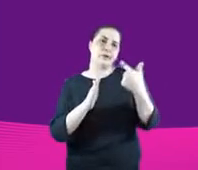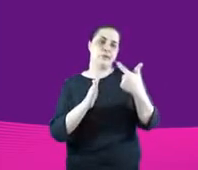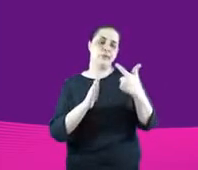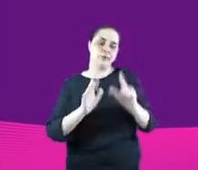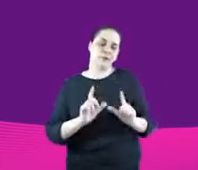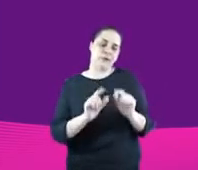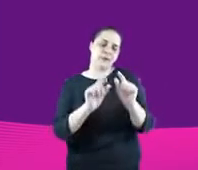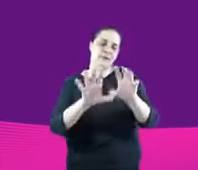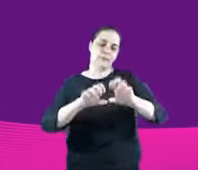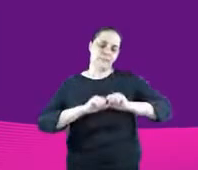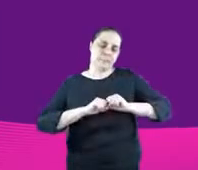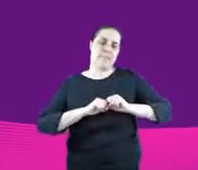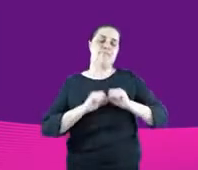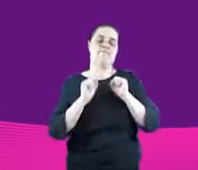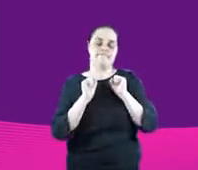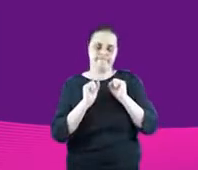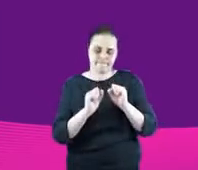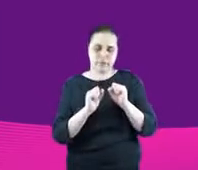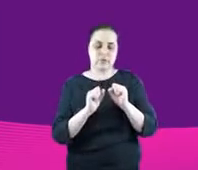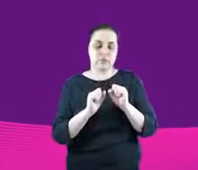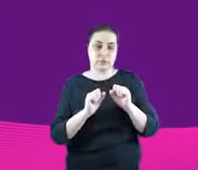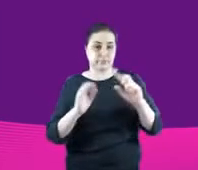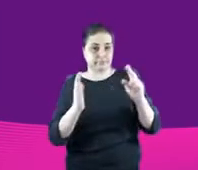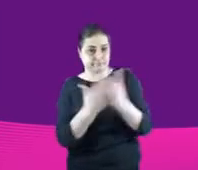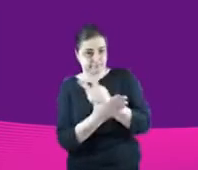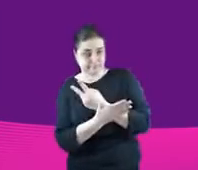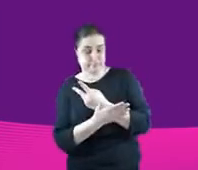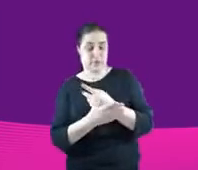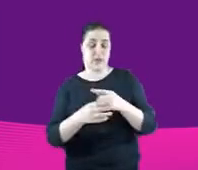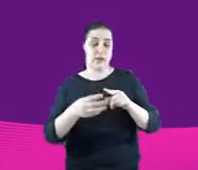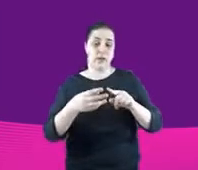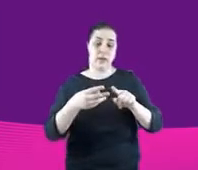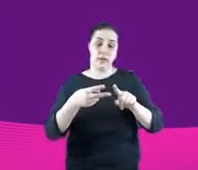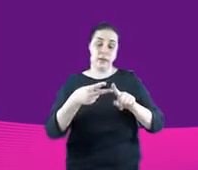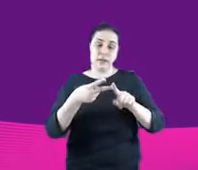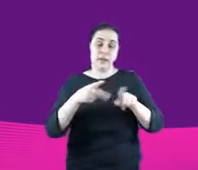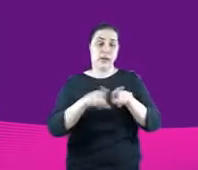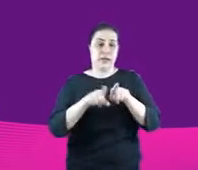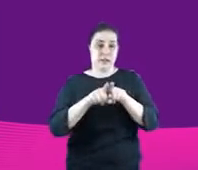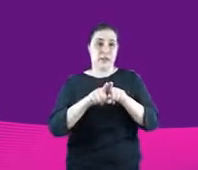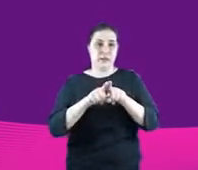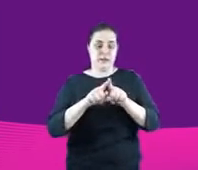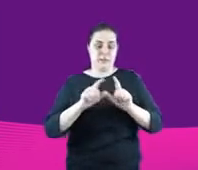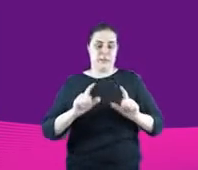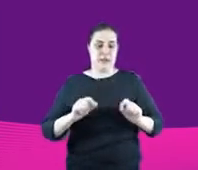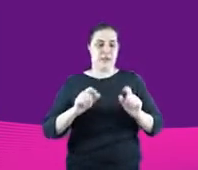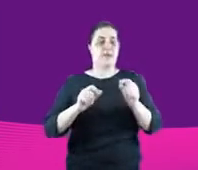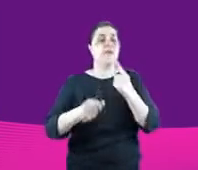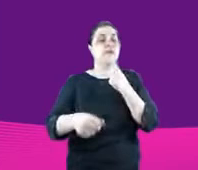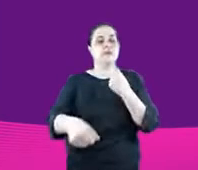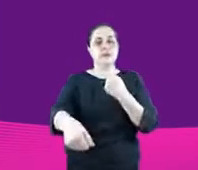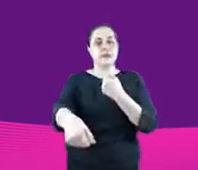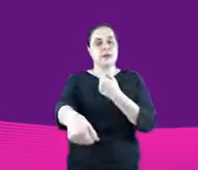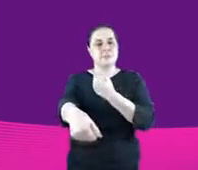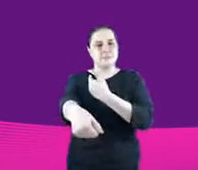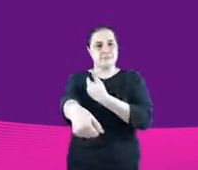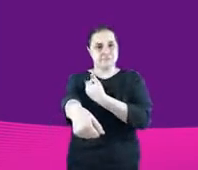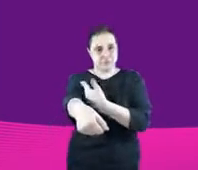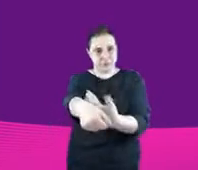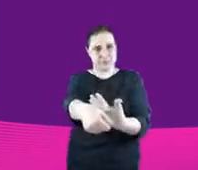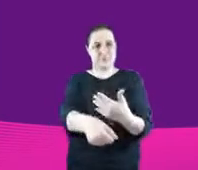neoplasias hematológicas, leucemias. Nessa tabela a gente pode evidenciar apenas, eu trouxe para mostrar o